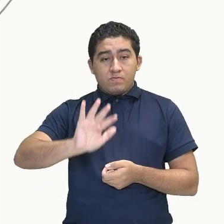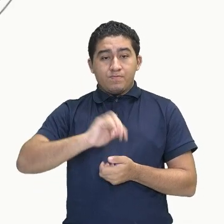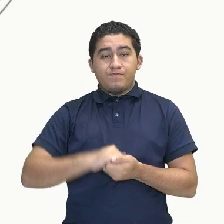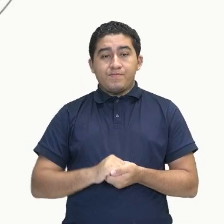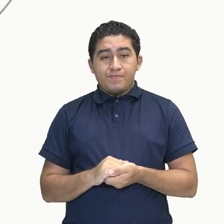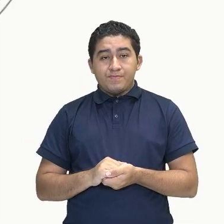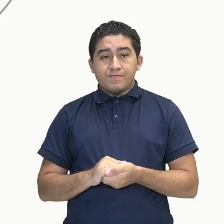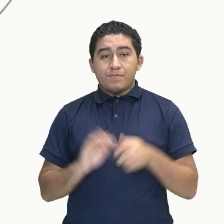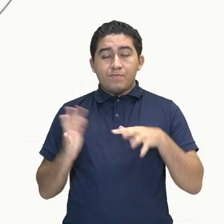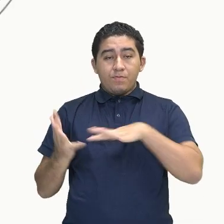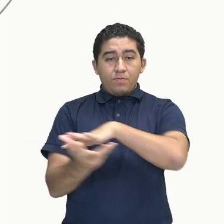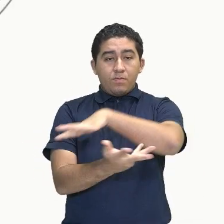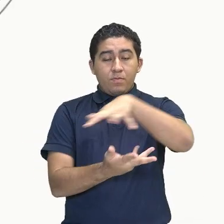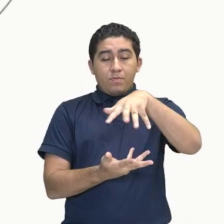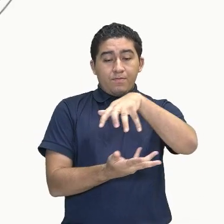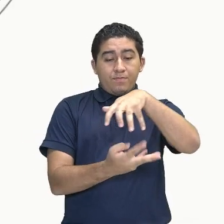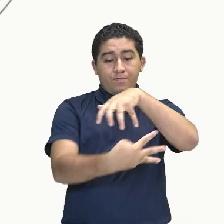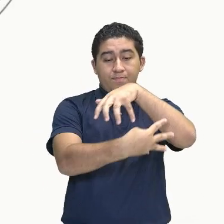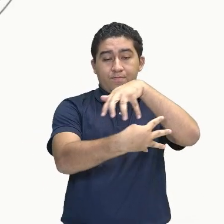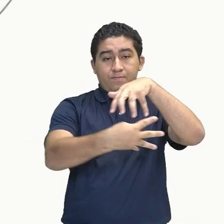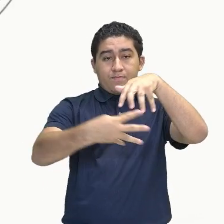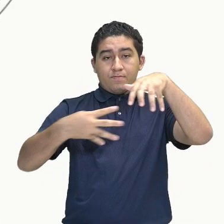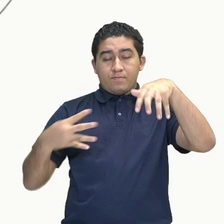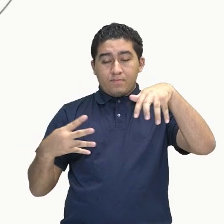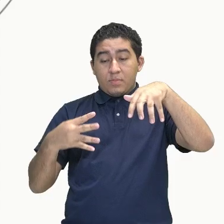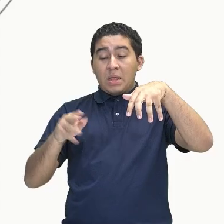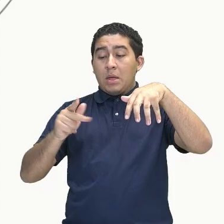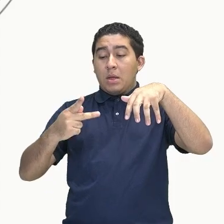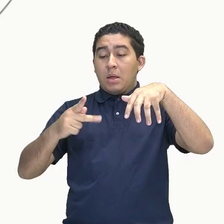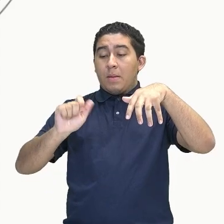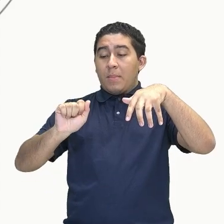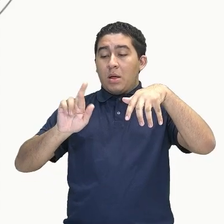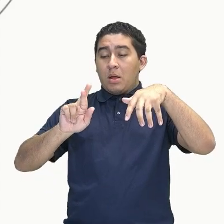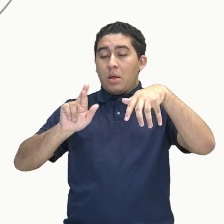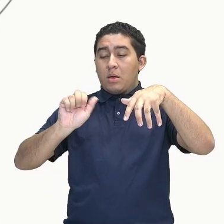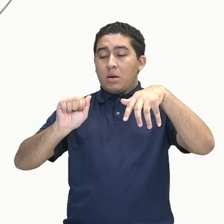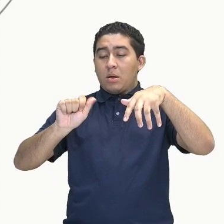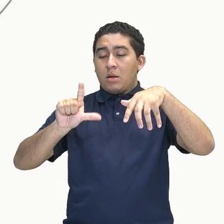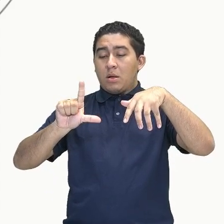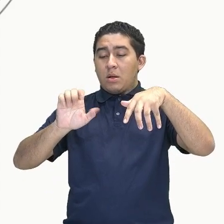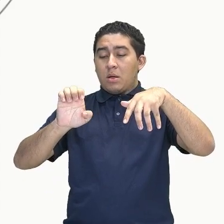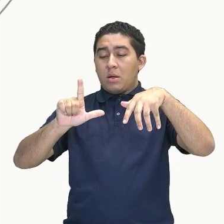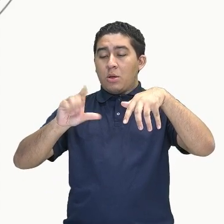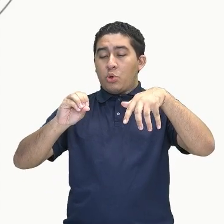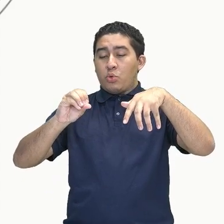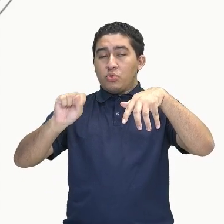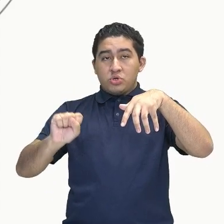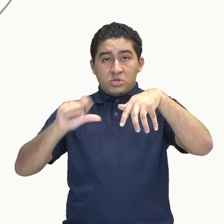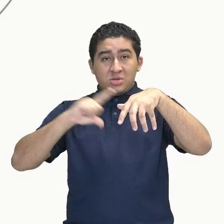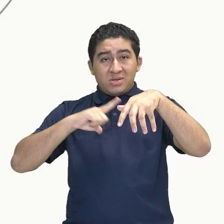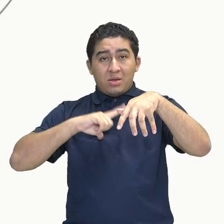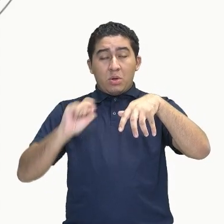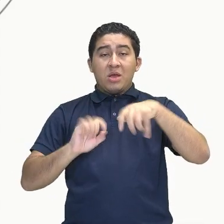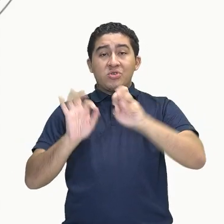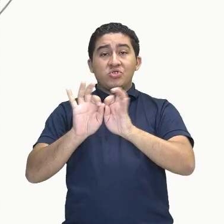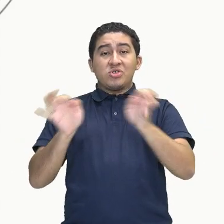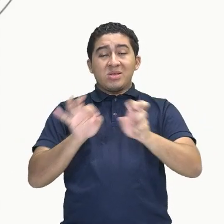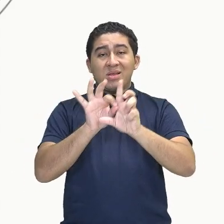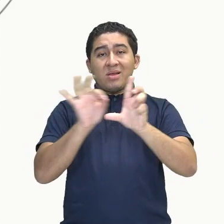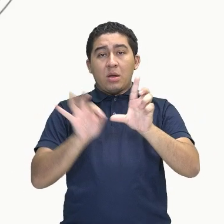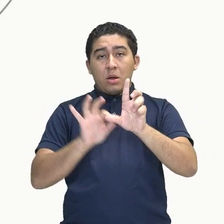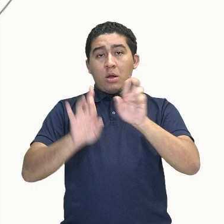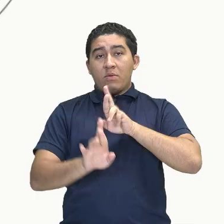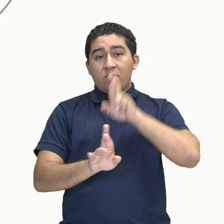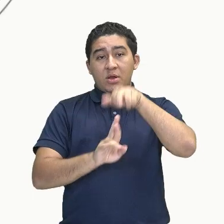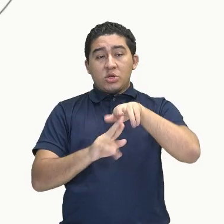os paralelos, as linhas que são traçadas com o distanciamento, né, em graus com relação à linha